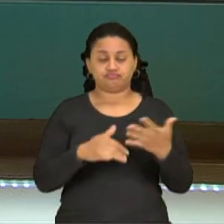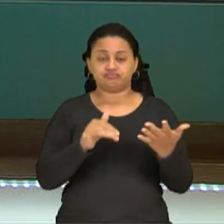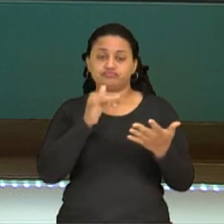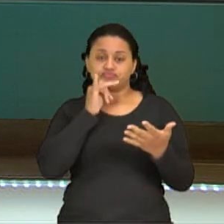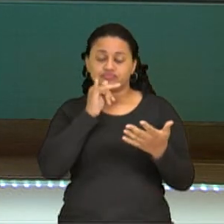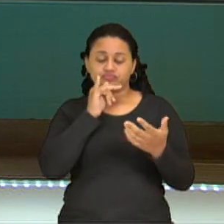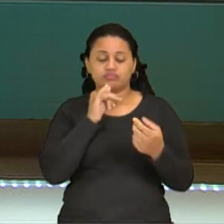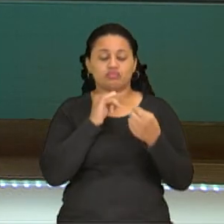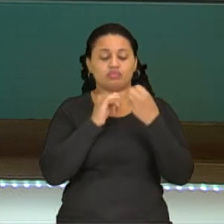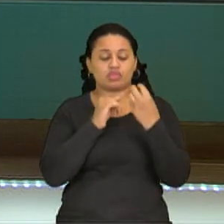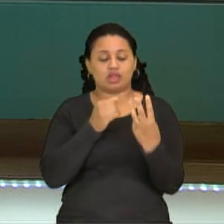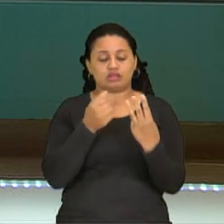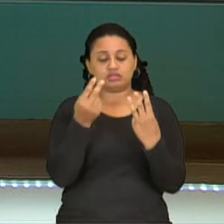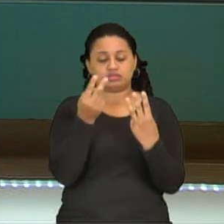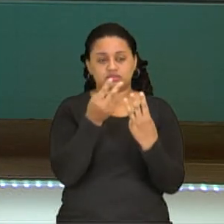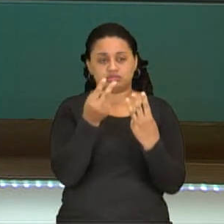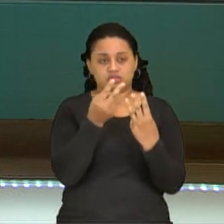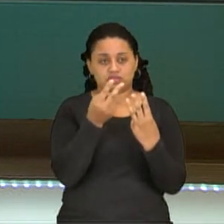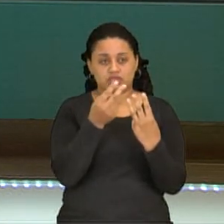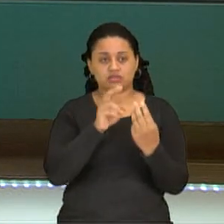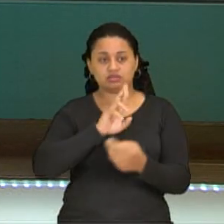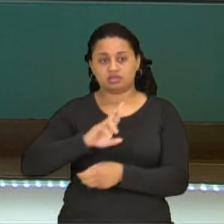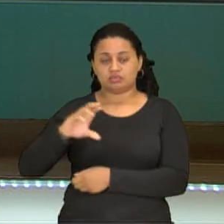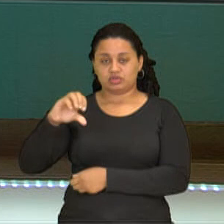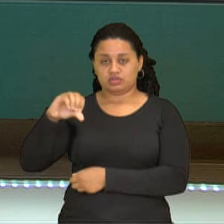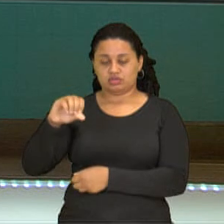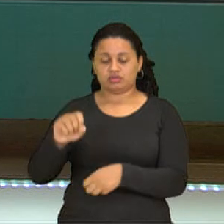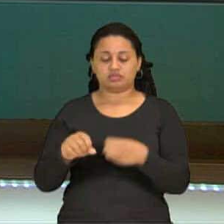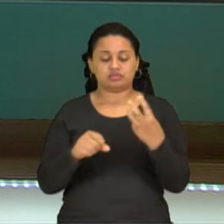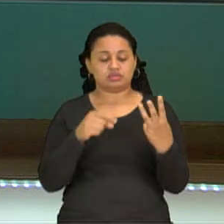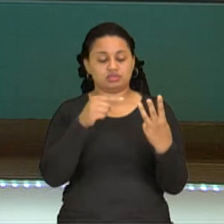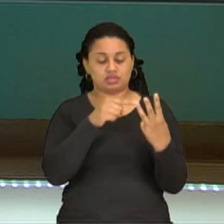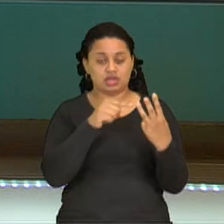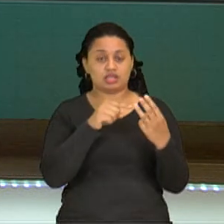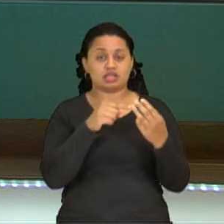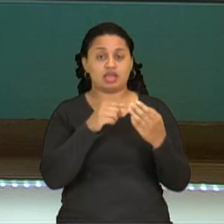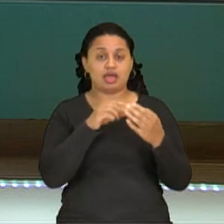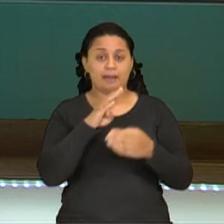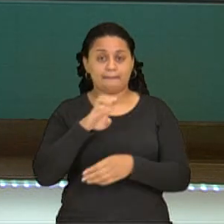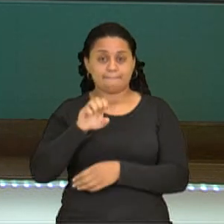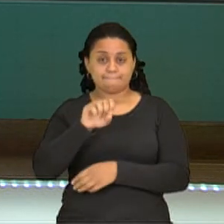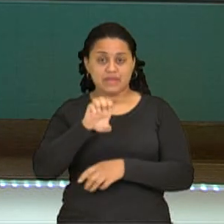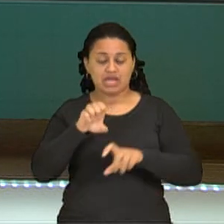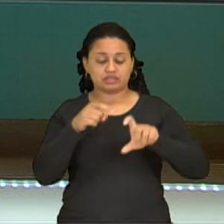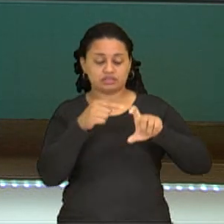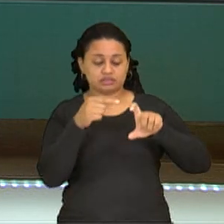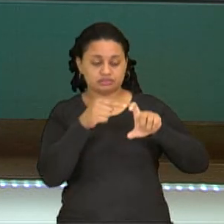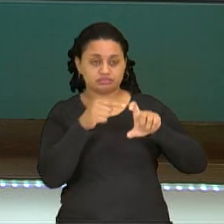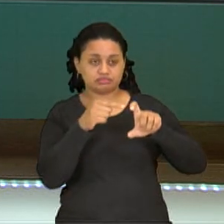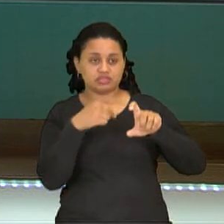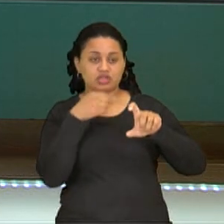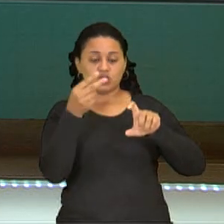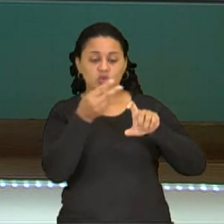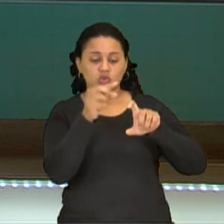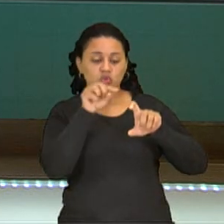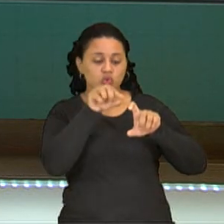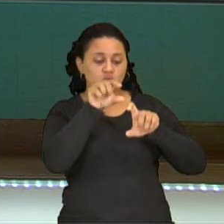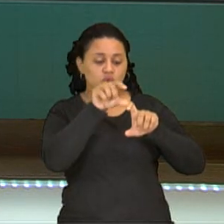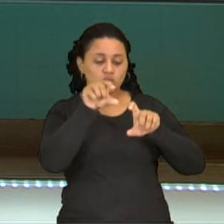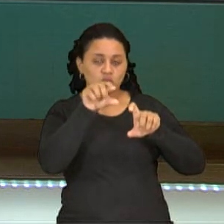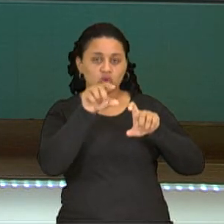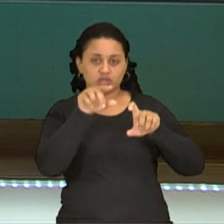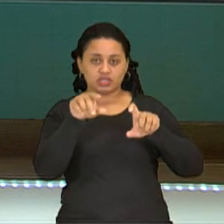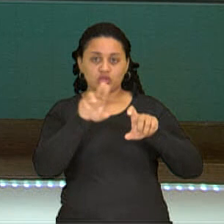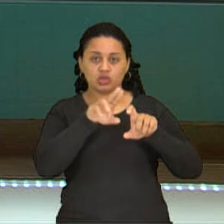exemplo, 3 elevado ao quadrado igual a 9. O 3 é a minha base. O 2, esse númerozinho pequeno